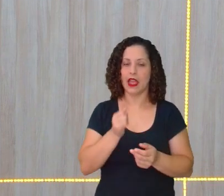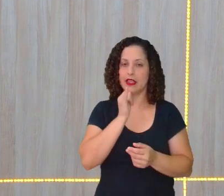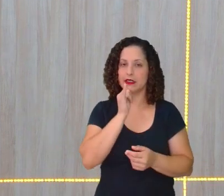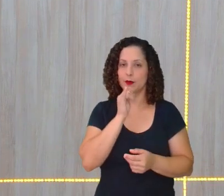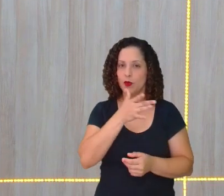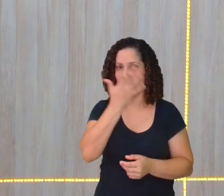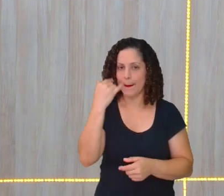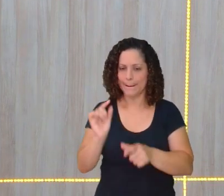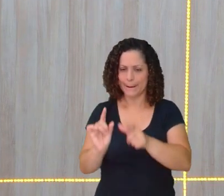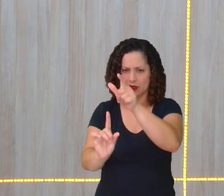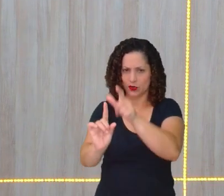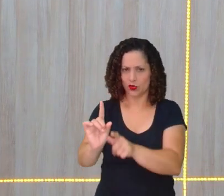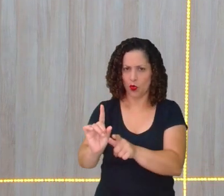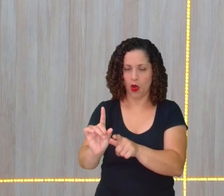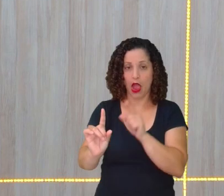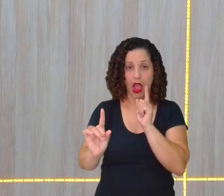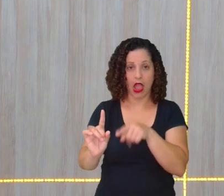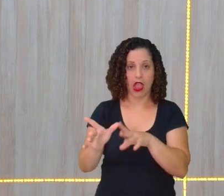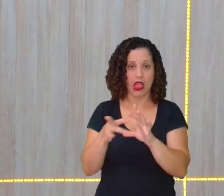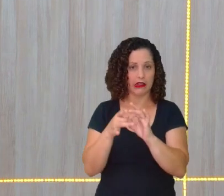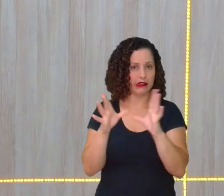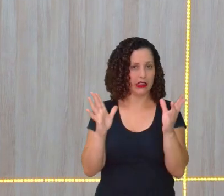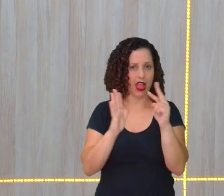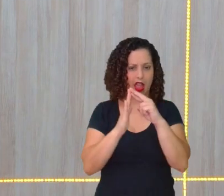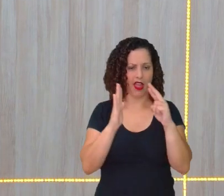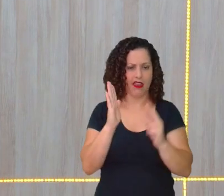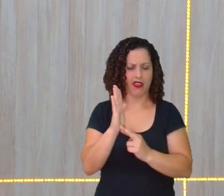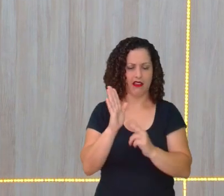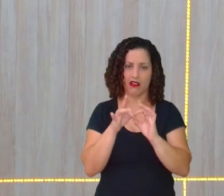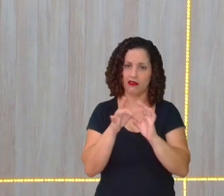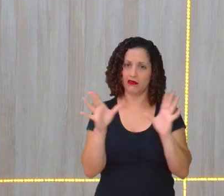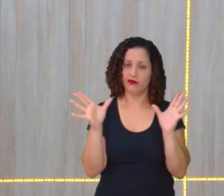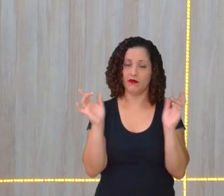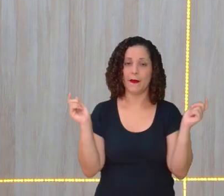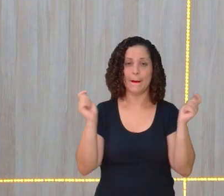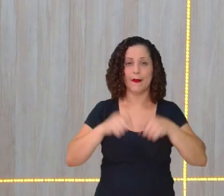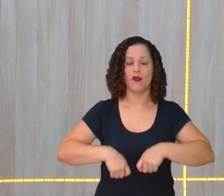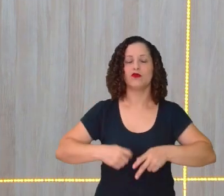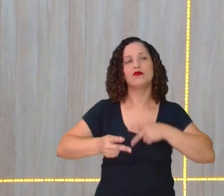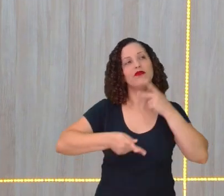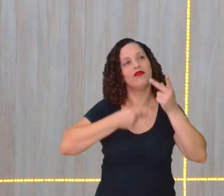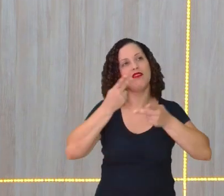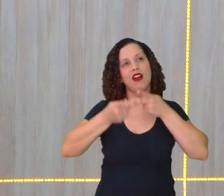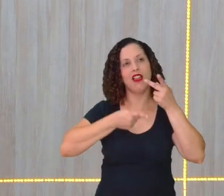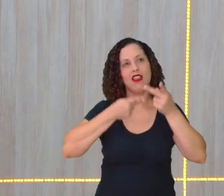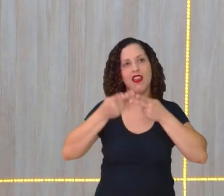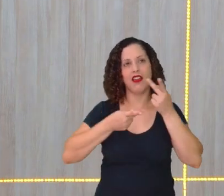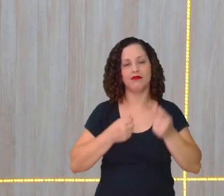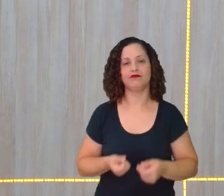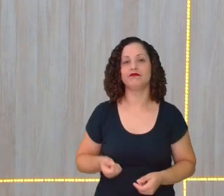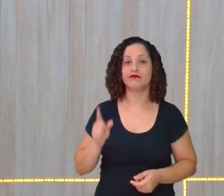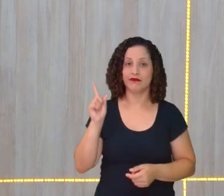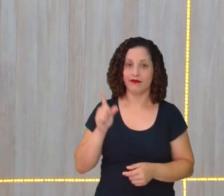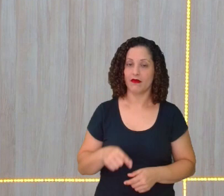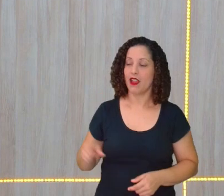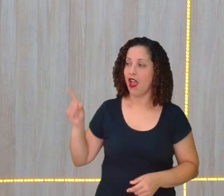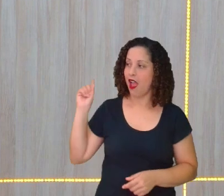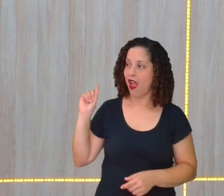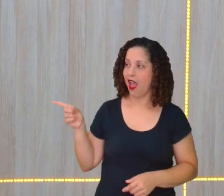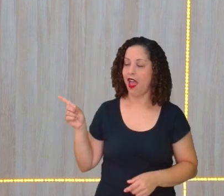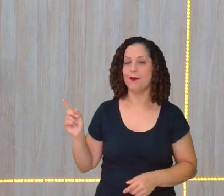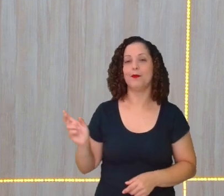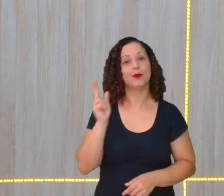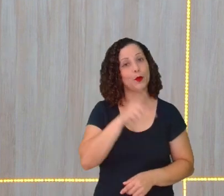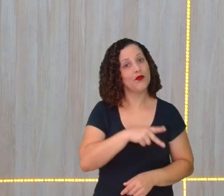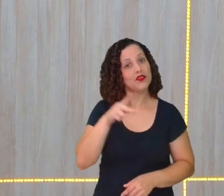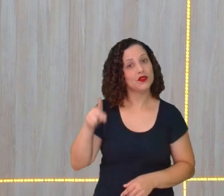é facultativo. Essa regra é facultativa. Eu posso dizer aqui, a Dini, falando da professora Dini,